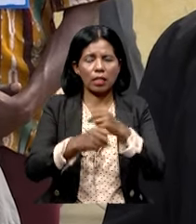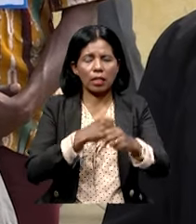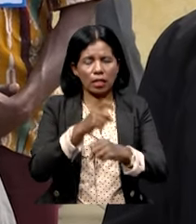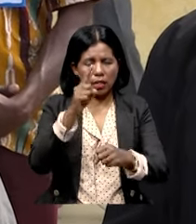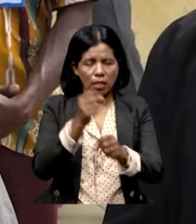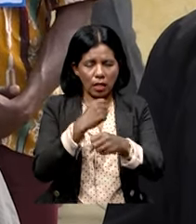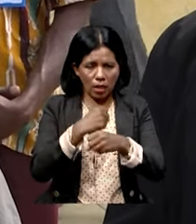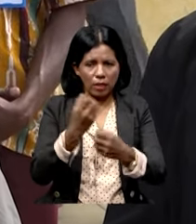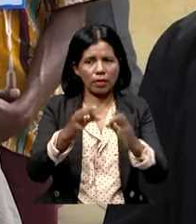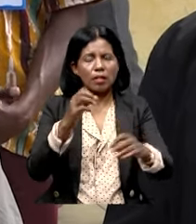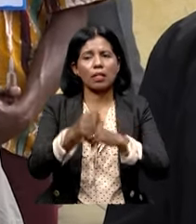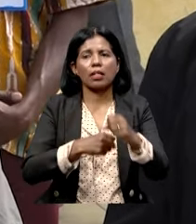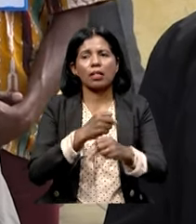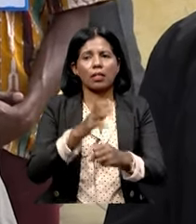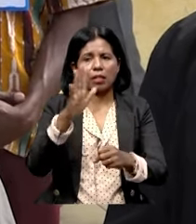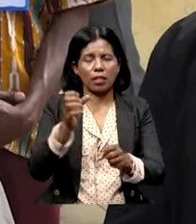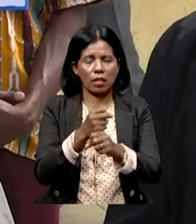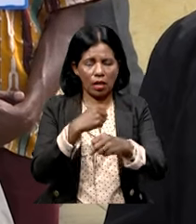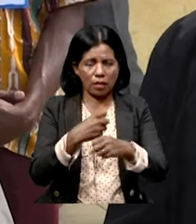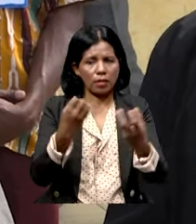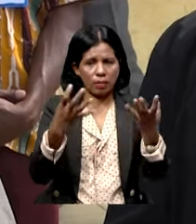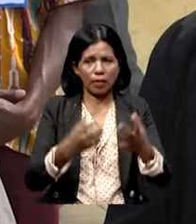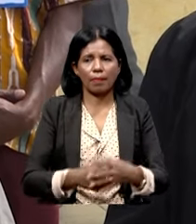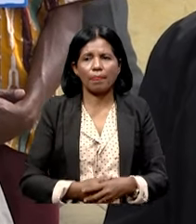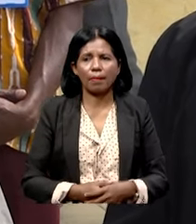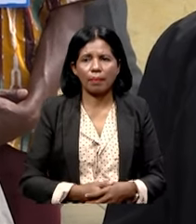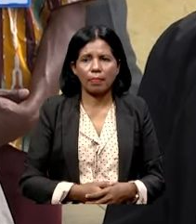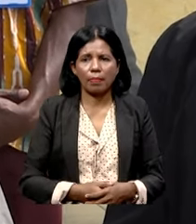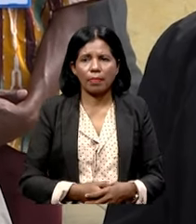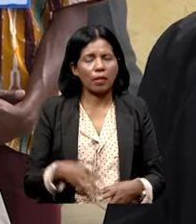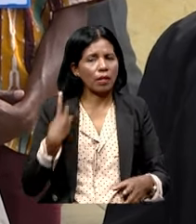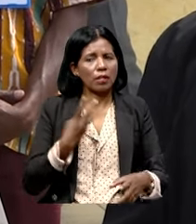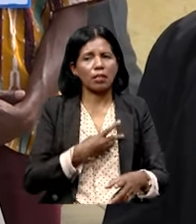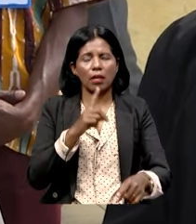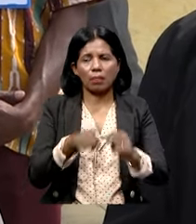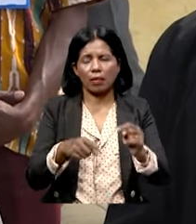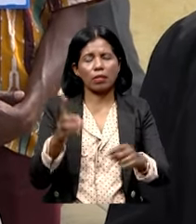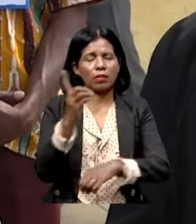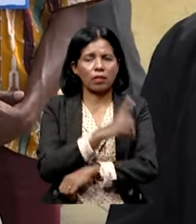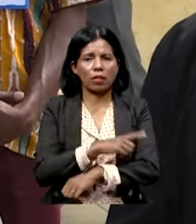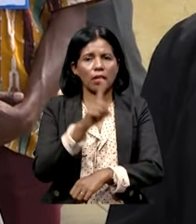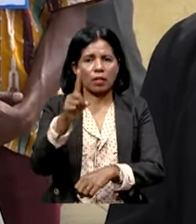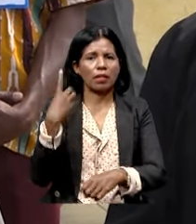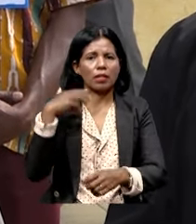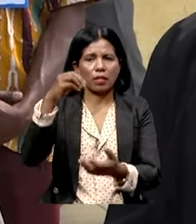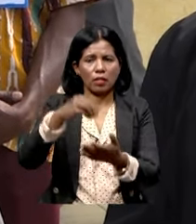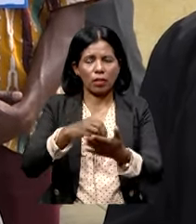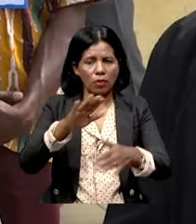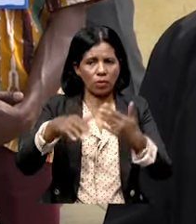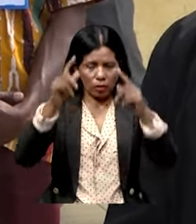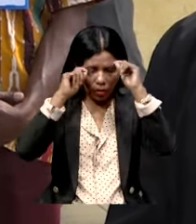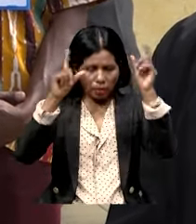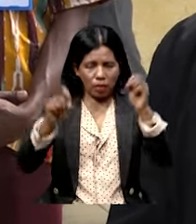Ituan. Claro que Tinalima não é, sei para. Nebe itala bela de han ohen da laida leti ta a larga te Timor ne sai na